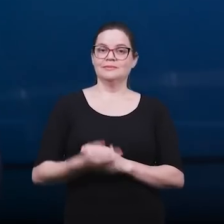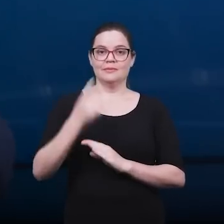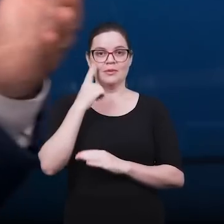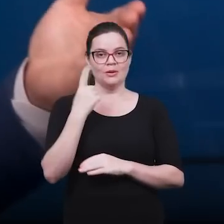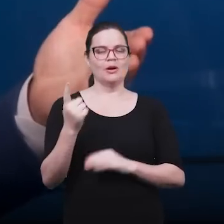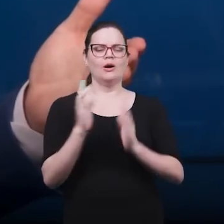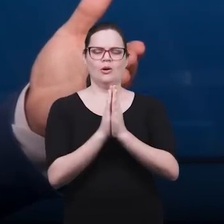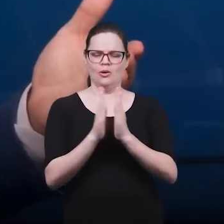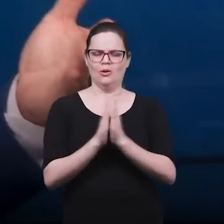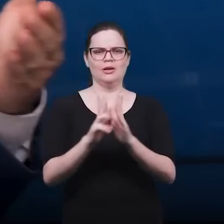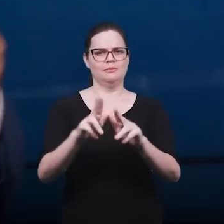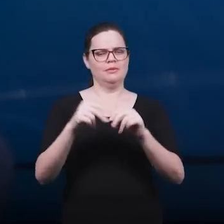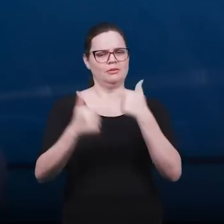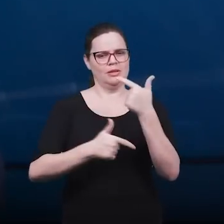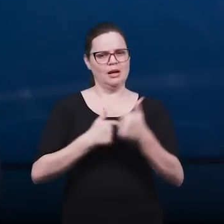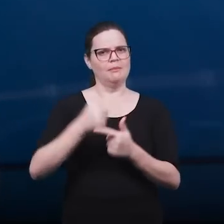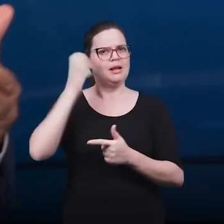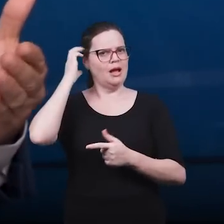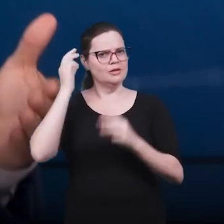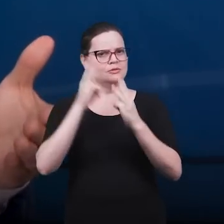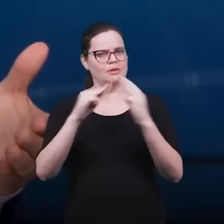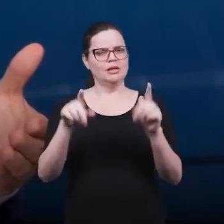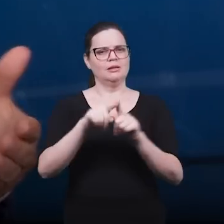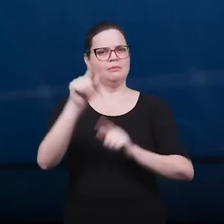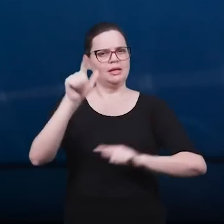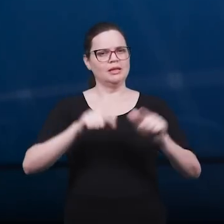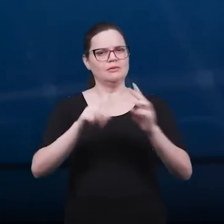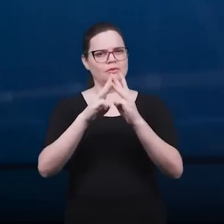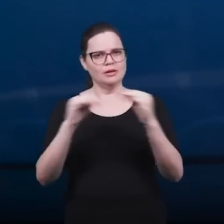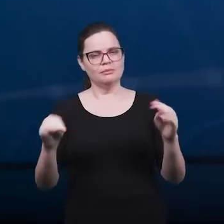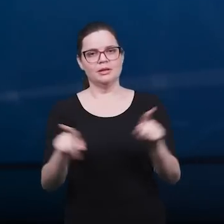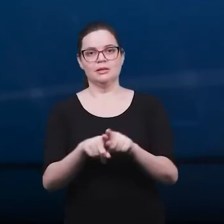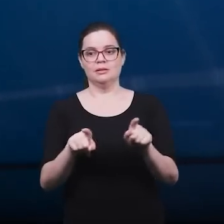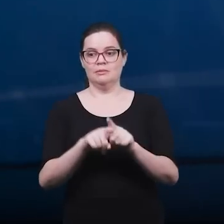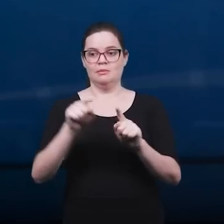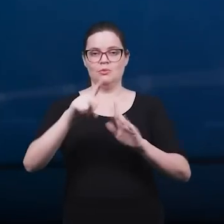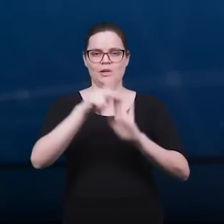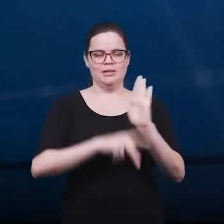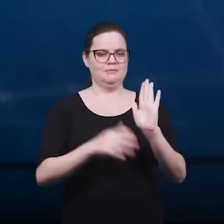manainews@radiomanaim.com.br. Ore por esse trabalho, pela rádio, pela TV Manaim, ore